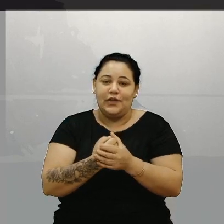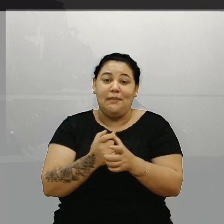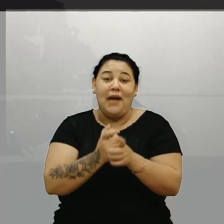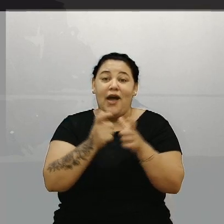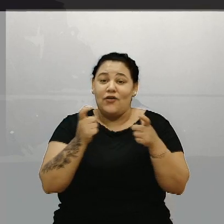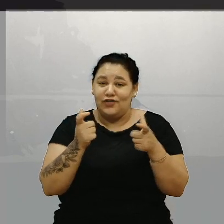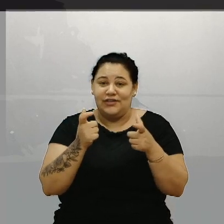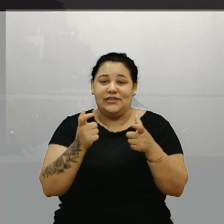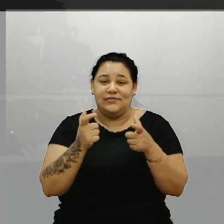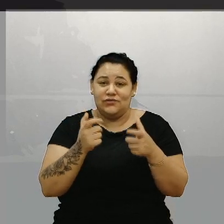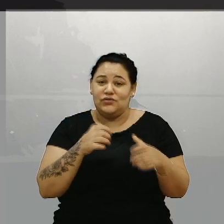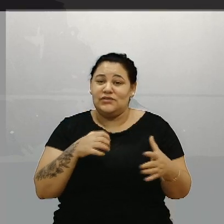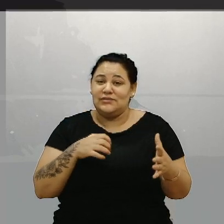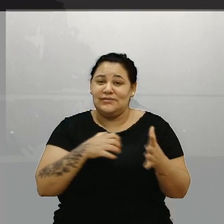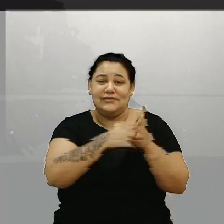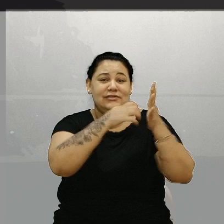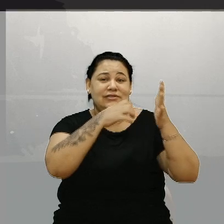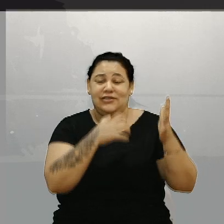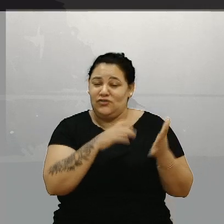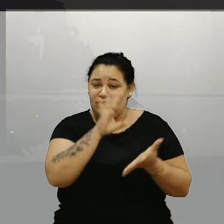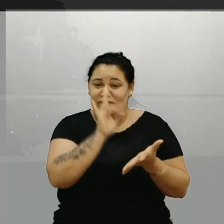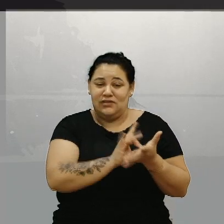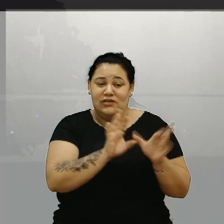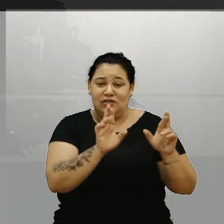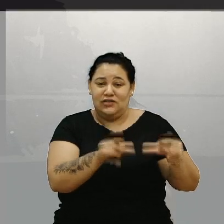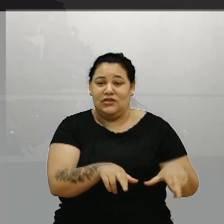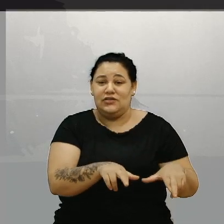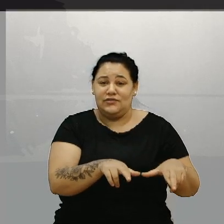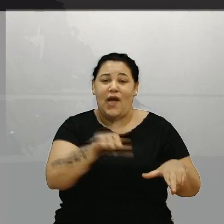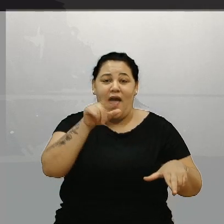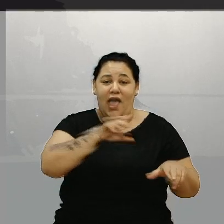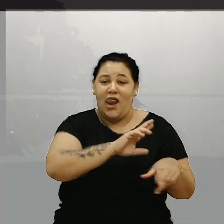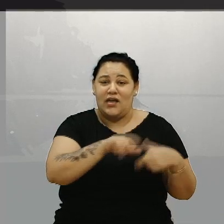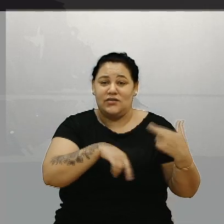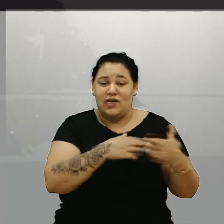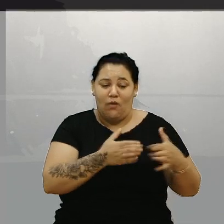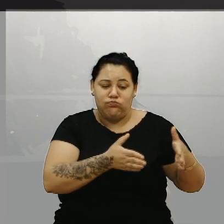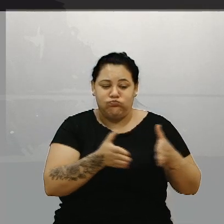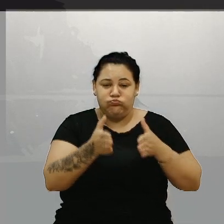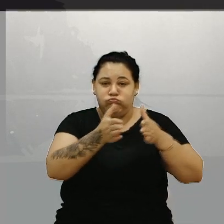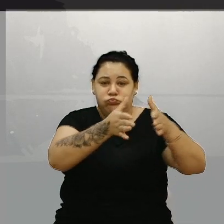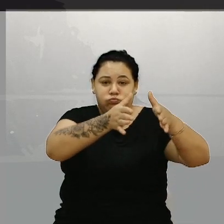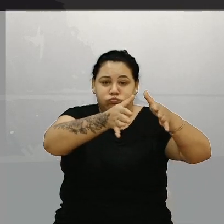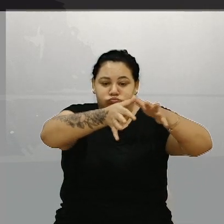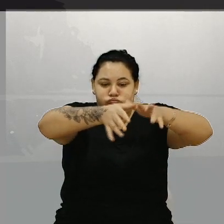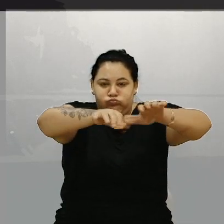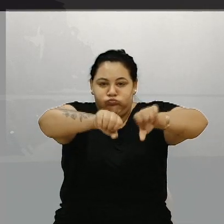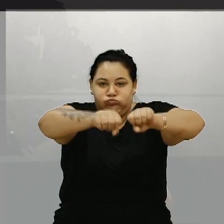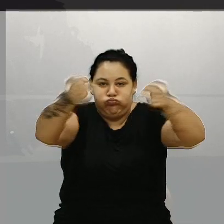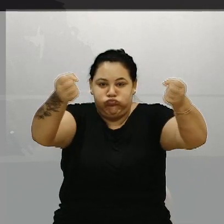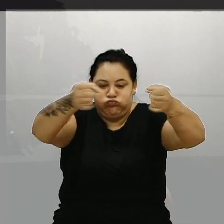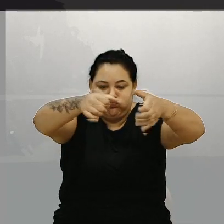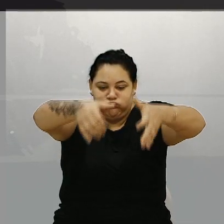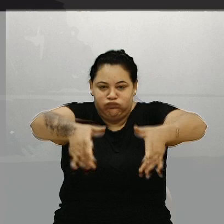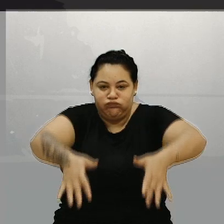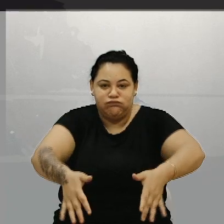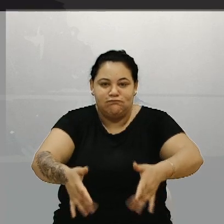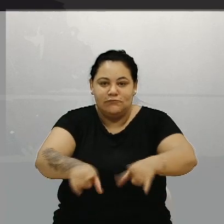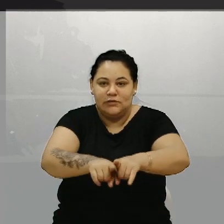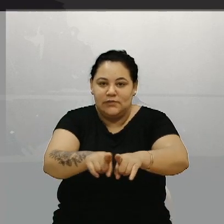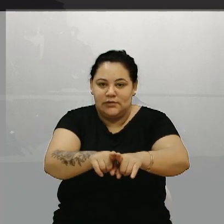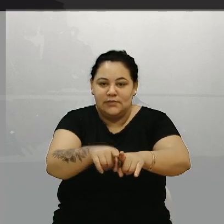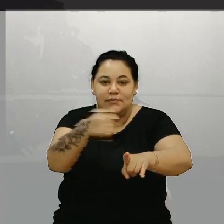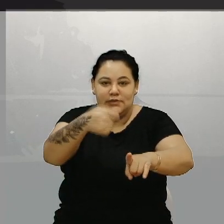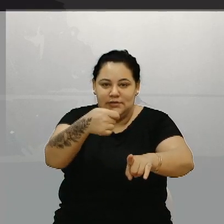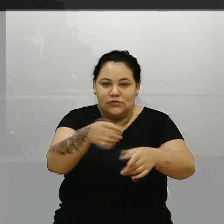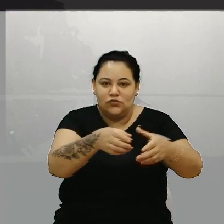fatalidades registradas na região está relacionada a deslizamento de terra, ressaltando a necessidade, né, de equipes especializadas